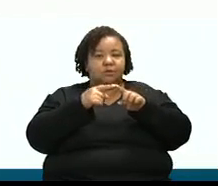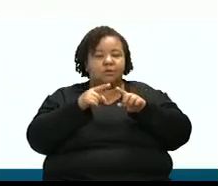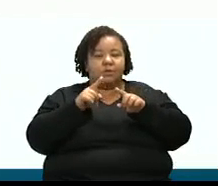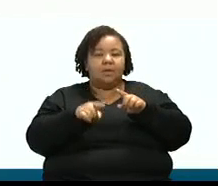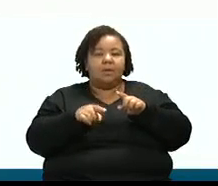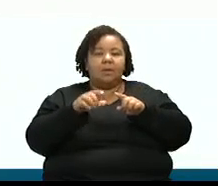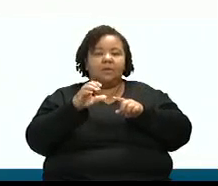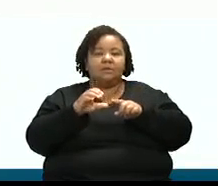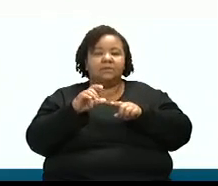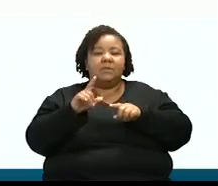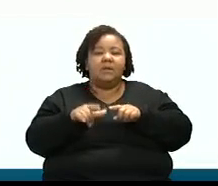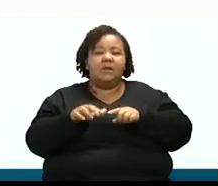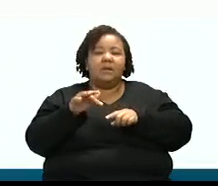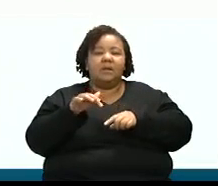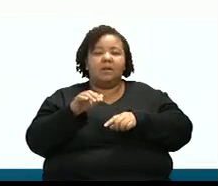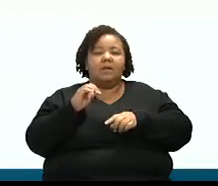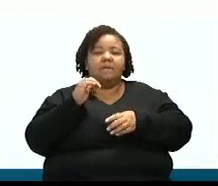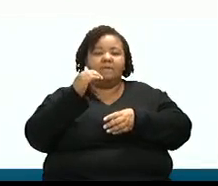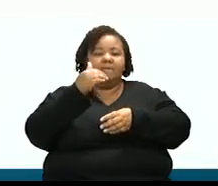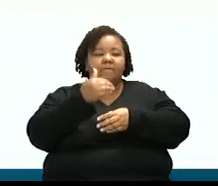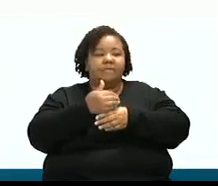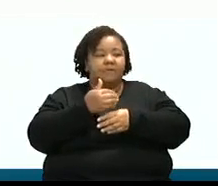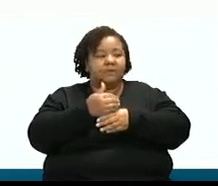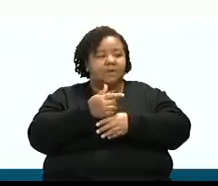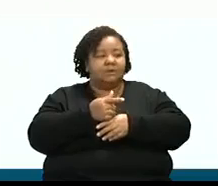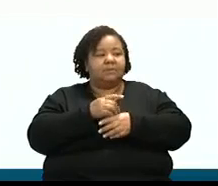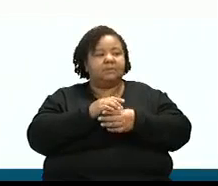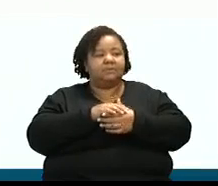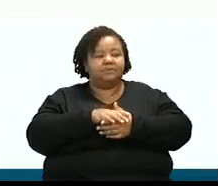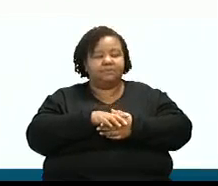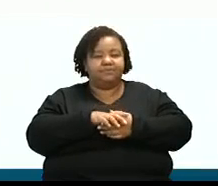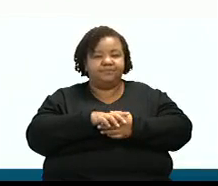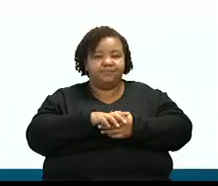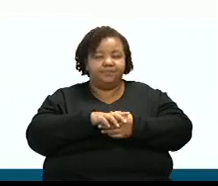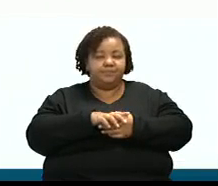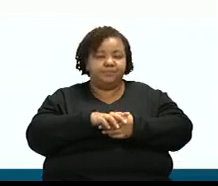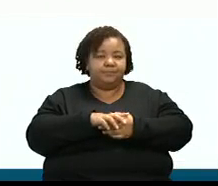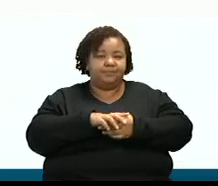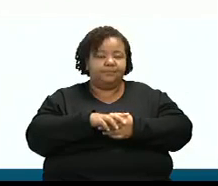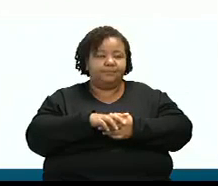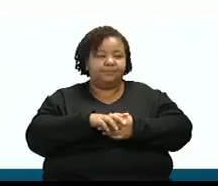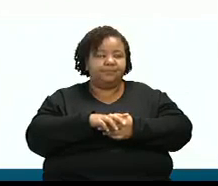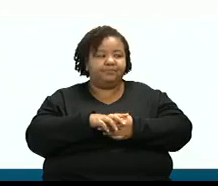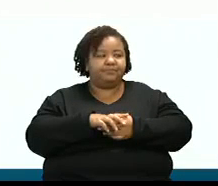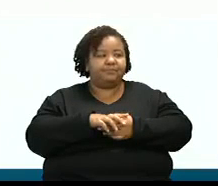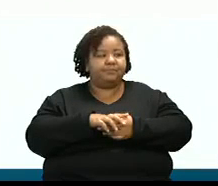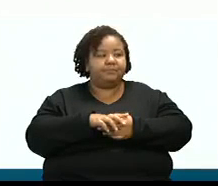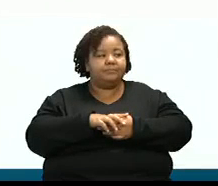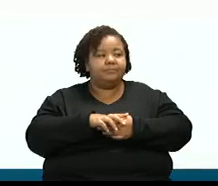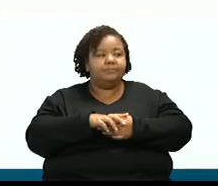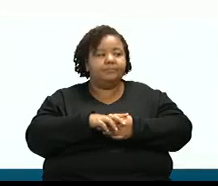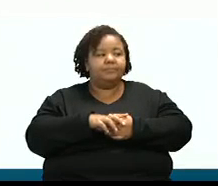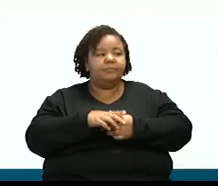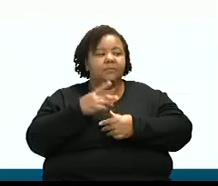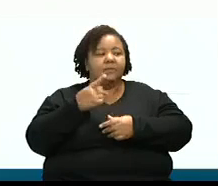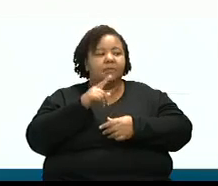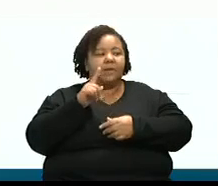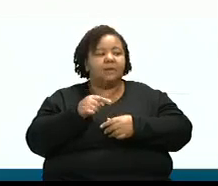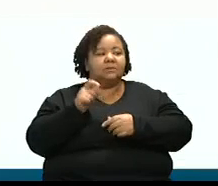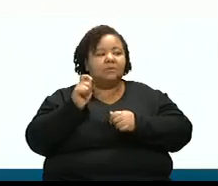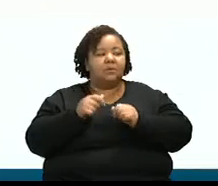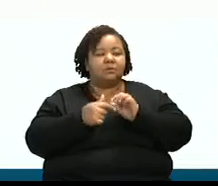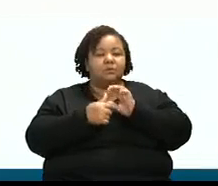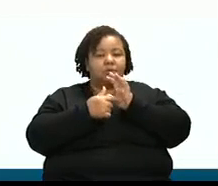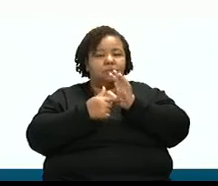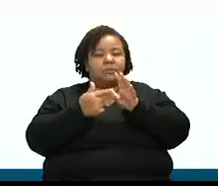curva C é uma curva fechada. Nós vamos ter dois quadrados. Pelo teorema de Green, essa integral, que eu posso usar